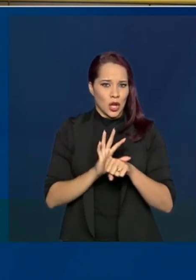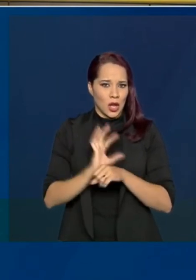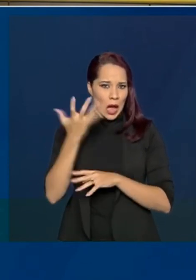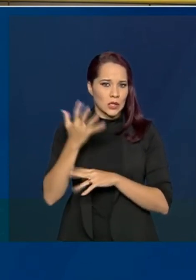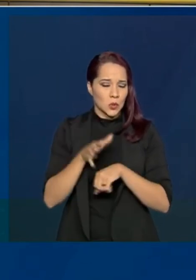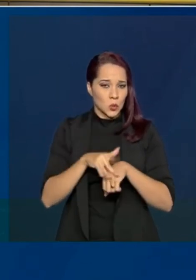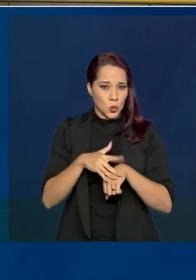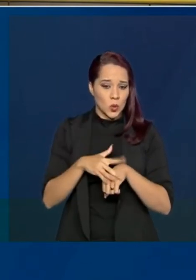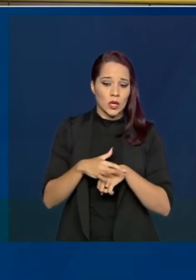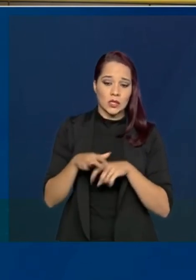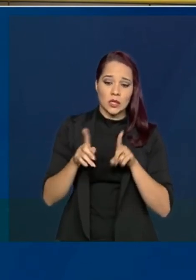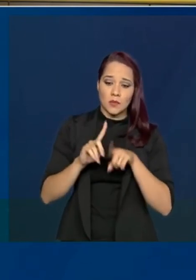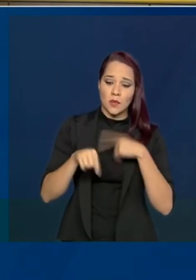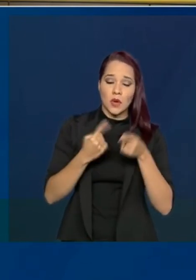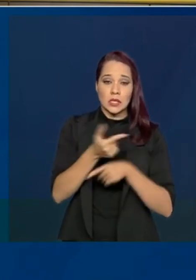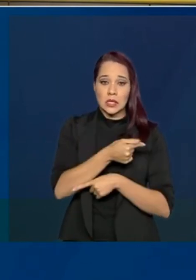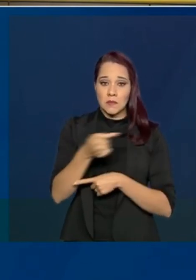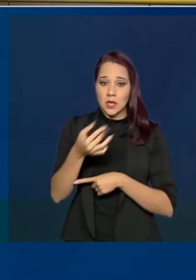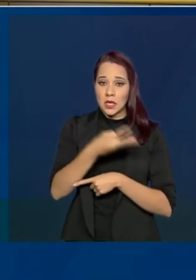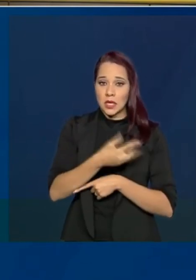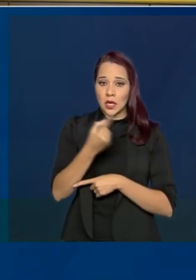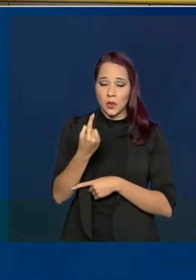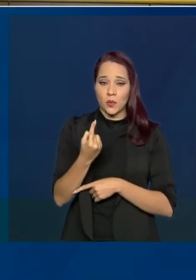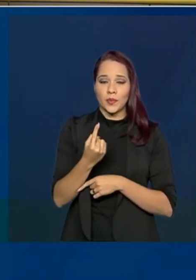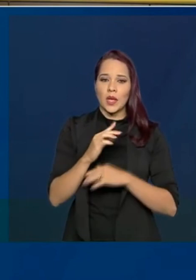houve a partir da semana epidemiológica 31 e uma